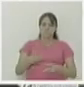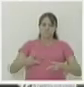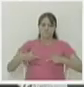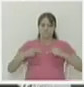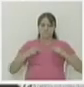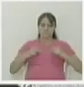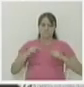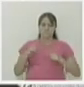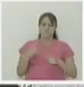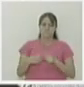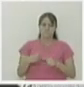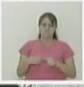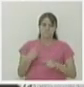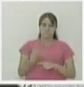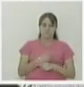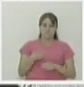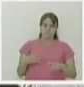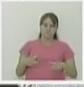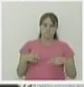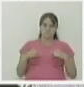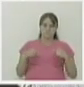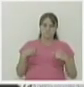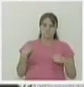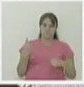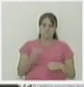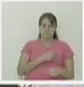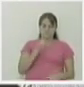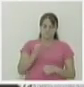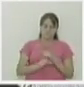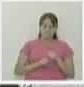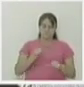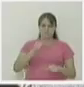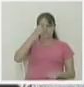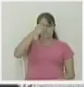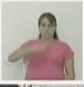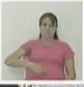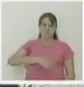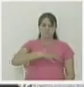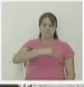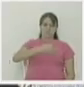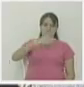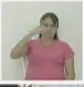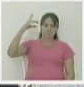por merecermos, então nos tornamos filhos de Deus.